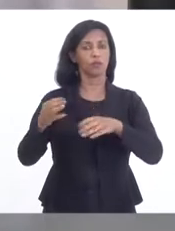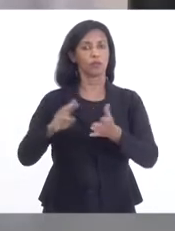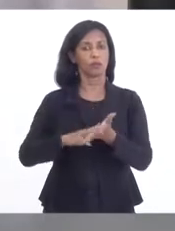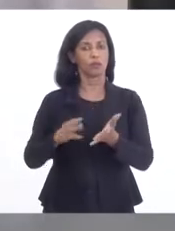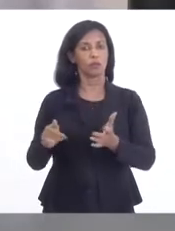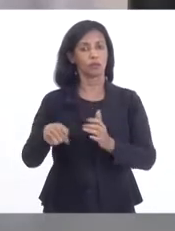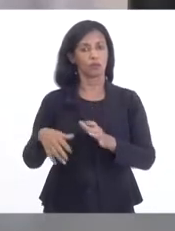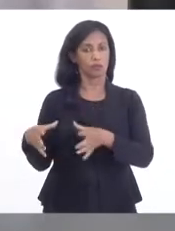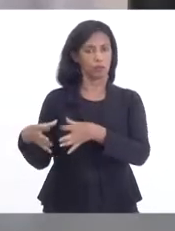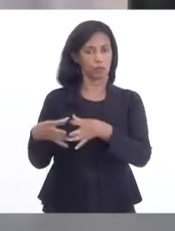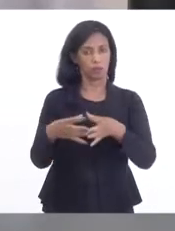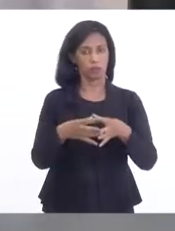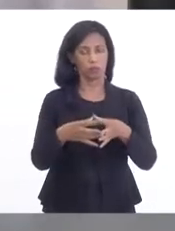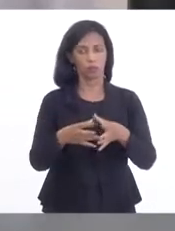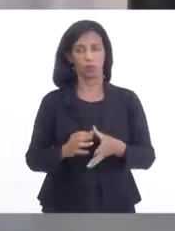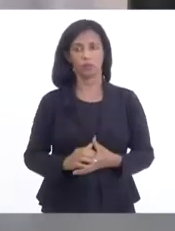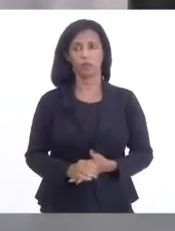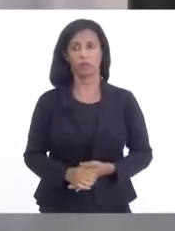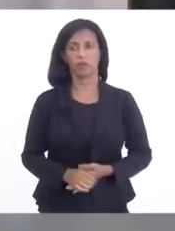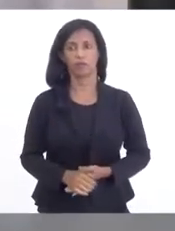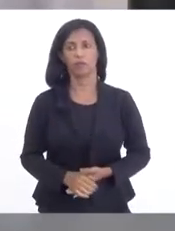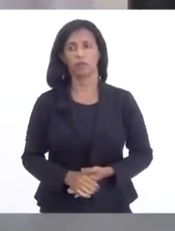comissão.